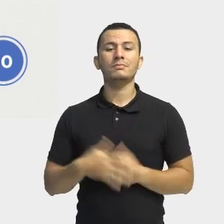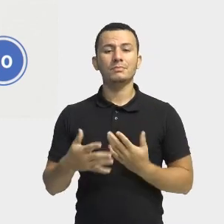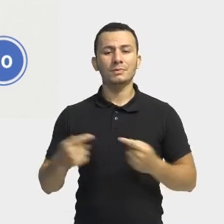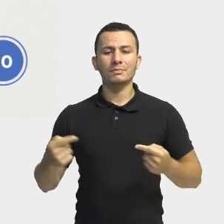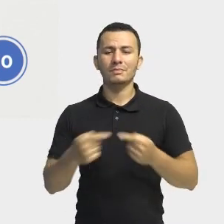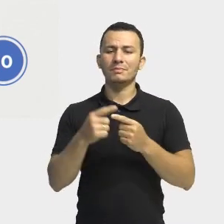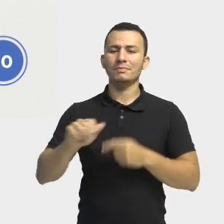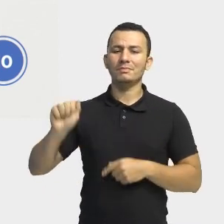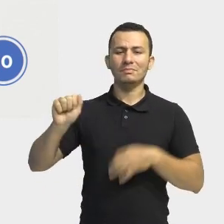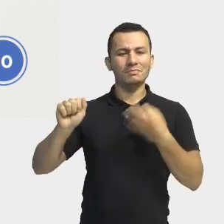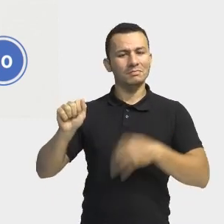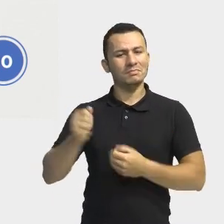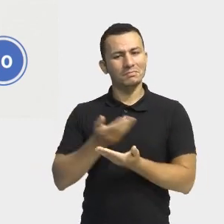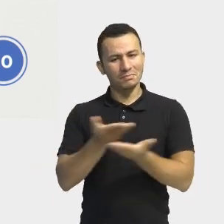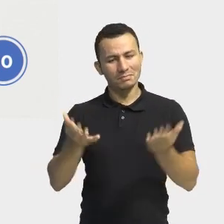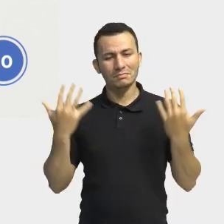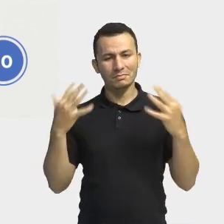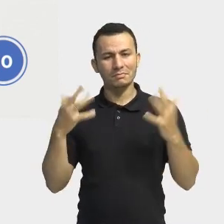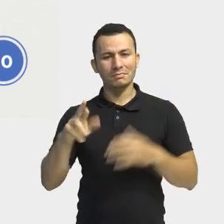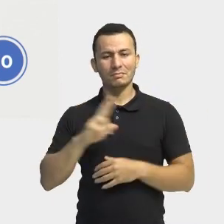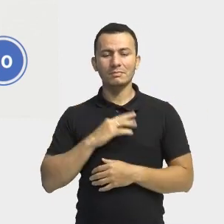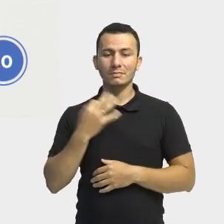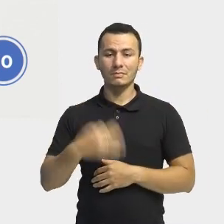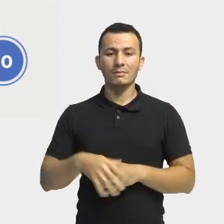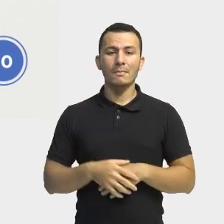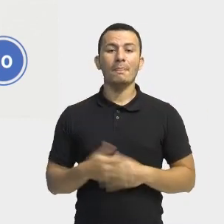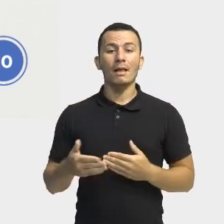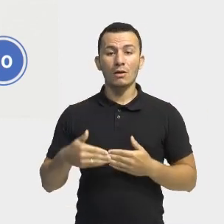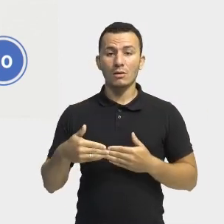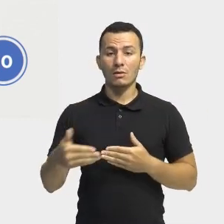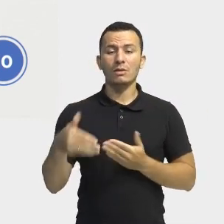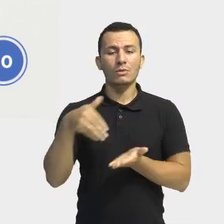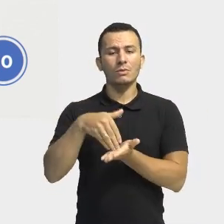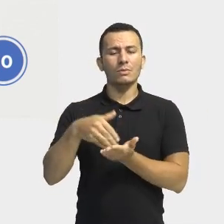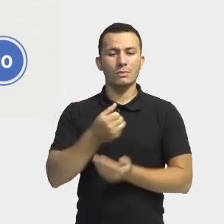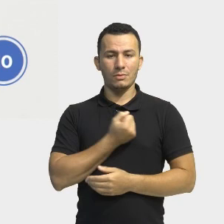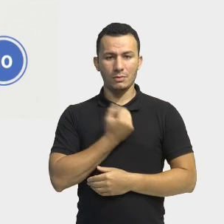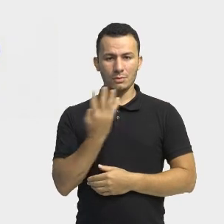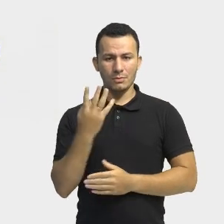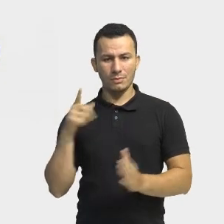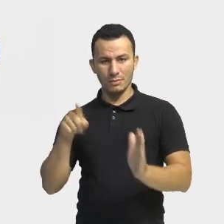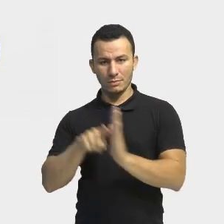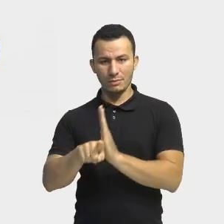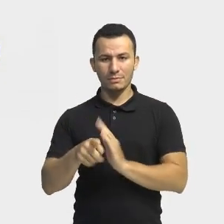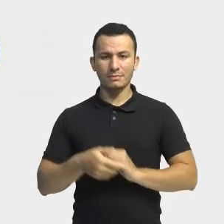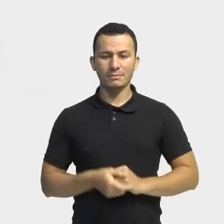A. Muito bem, vocês acertaram. Ok? Vamos lá agora para a nossa última questão.